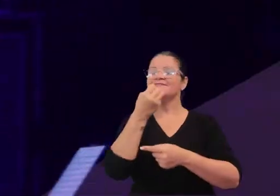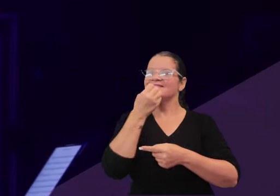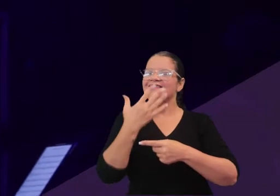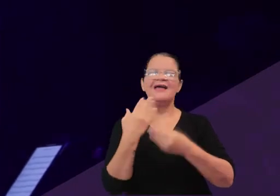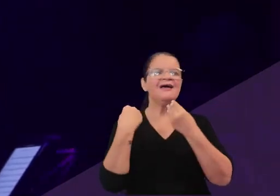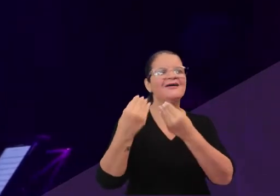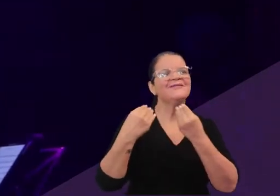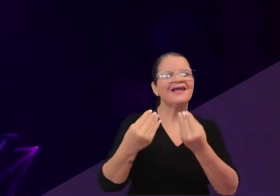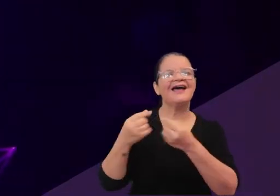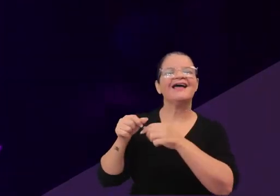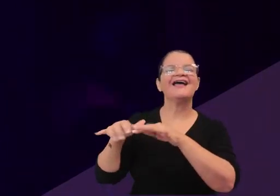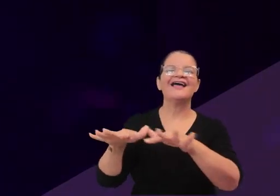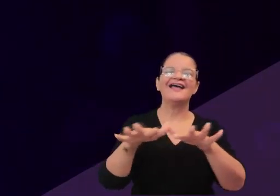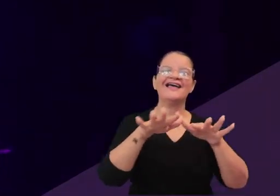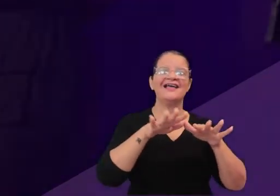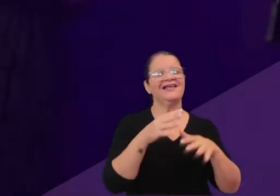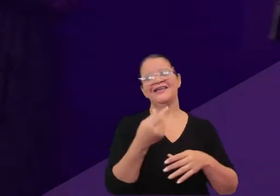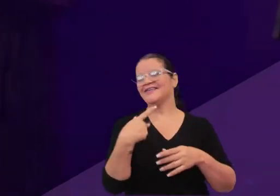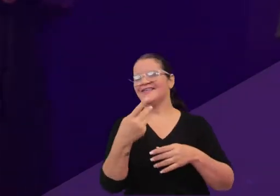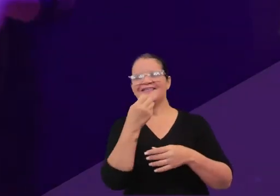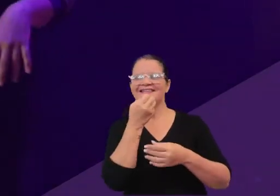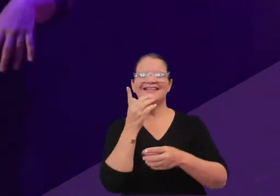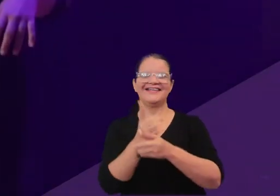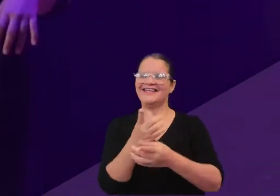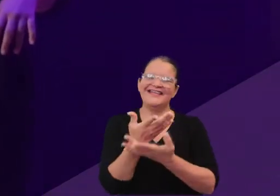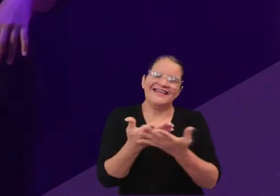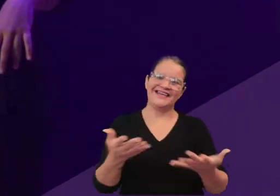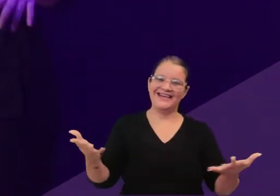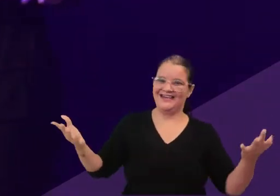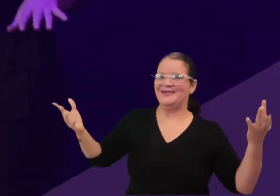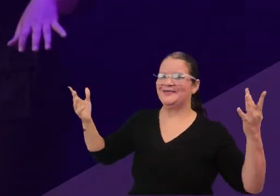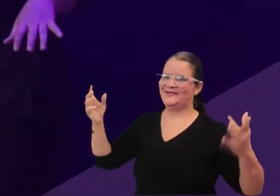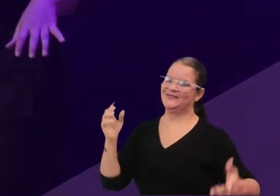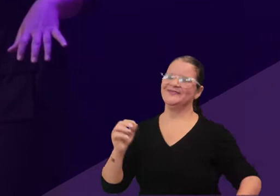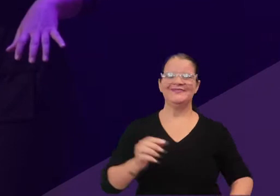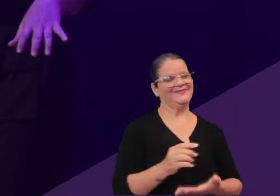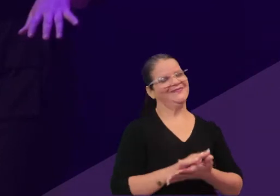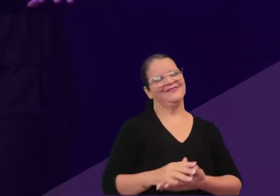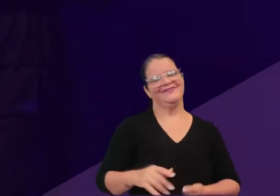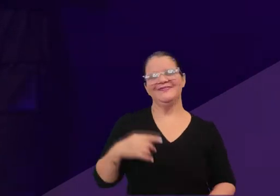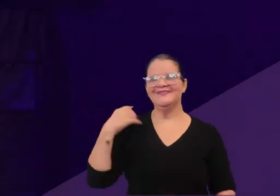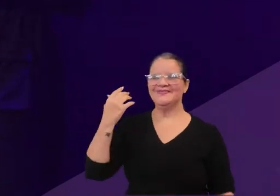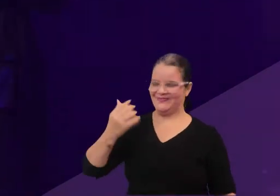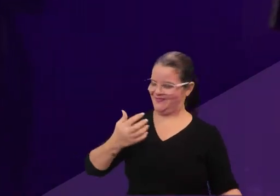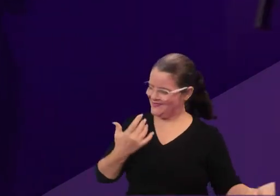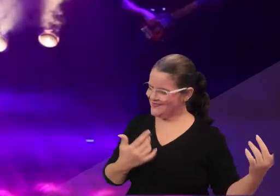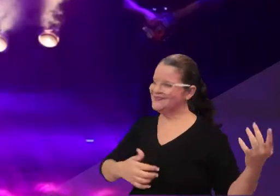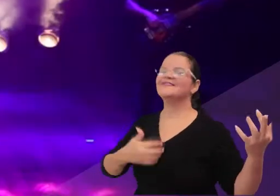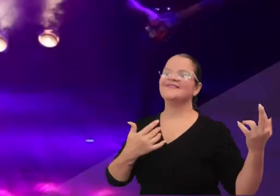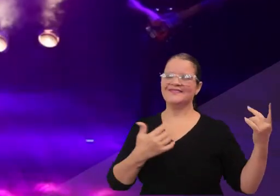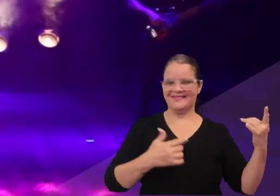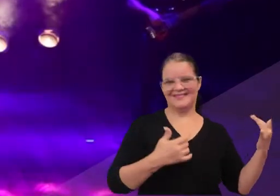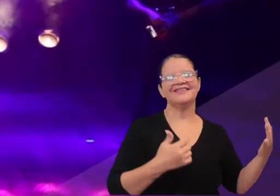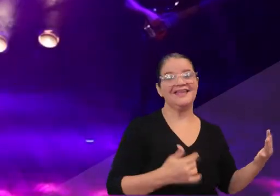deletar essa mensagem pra você. Fale e pensa bem pra quê. Se espalhar, estraga o rolê.